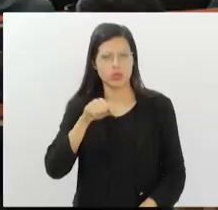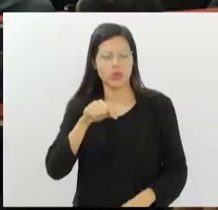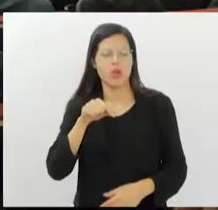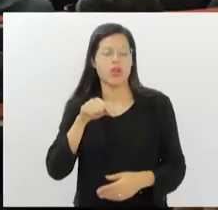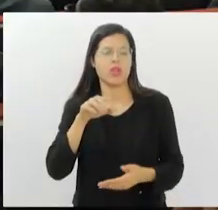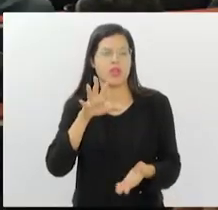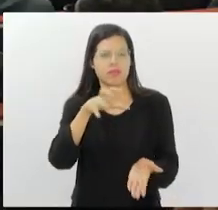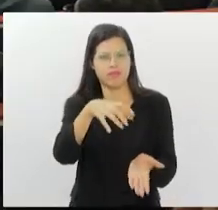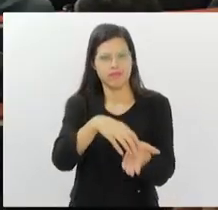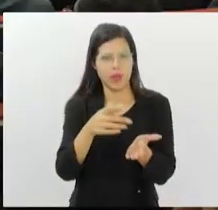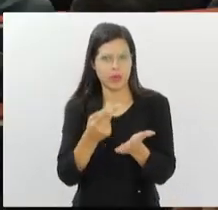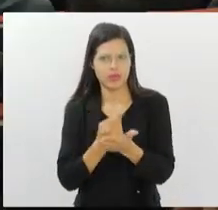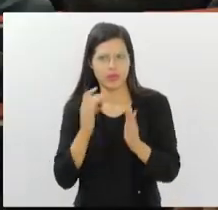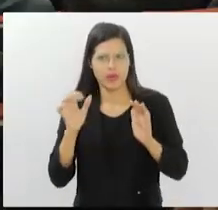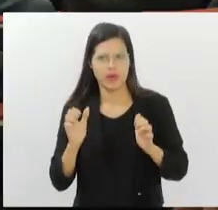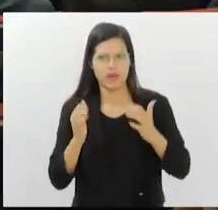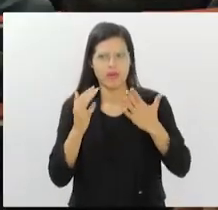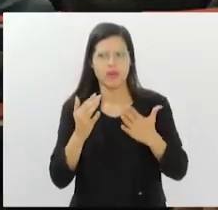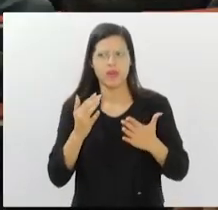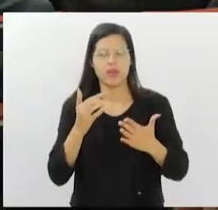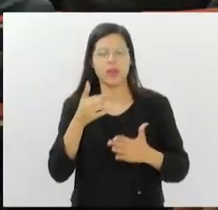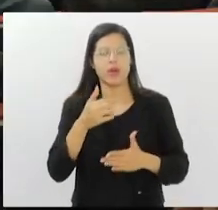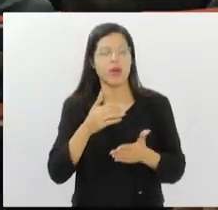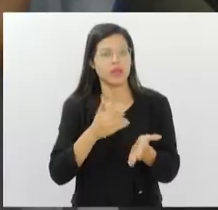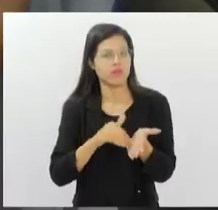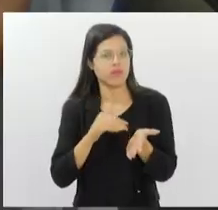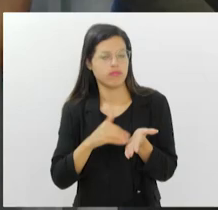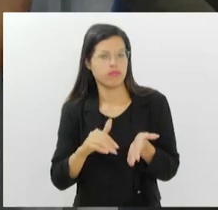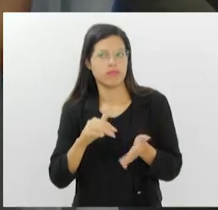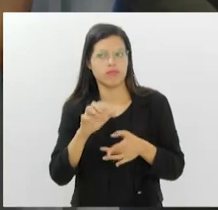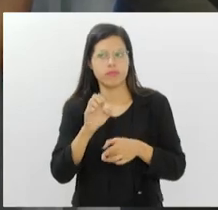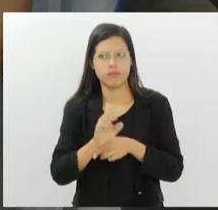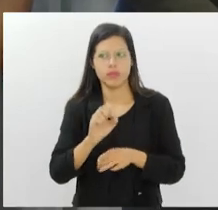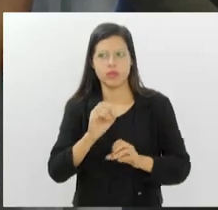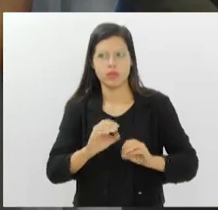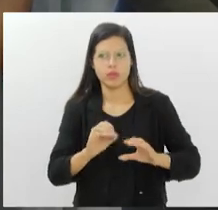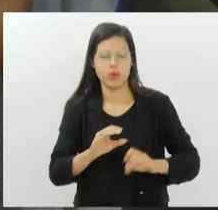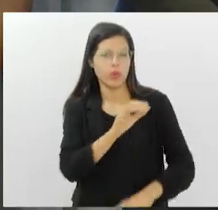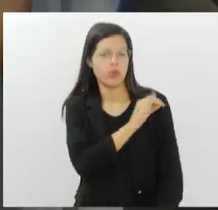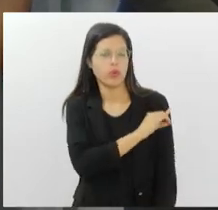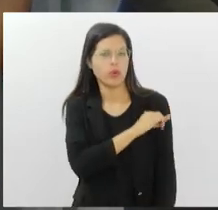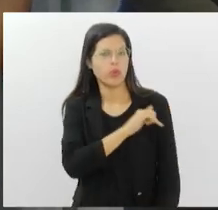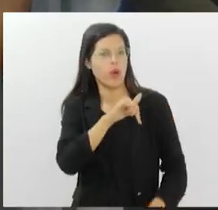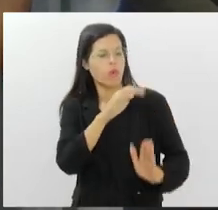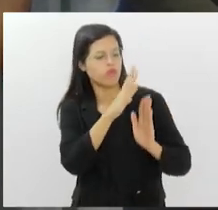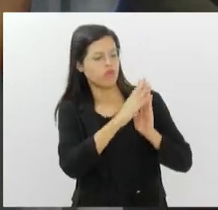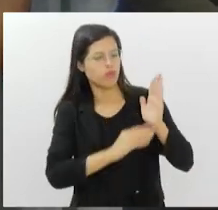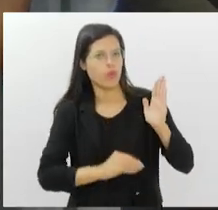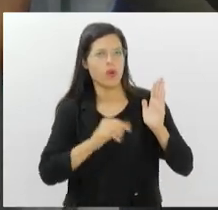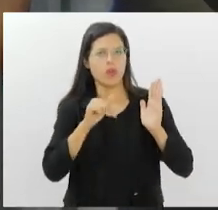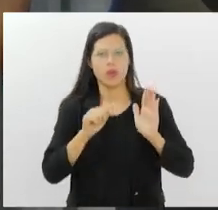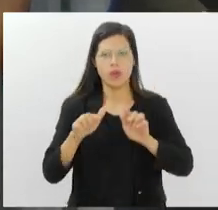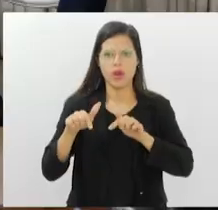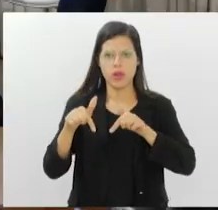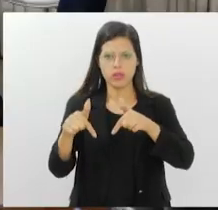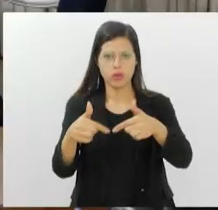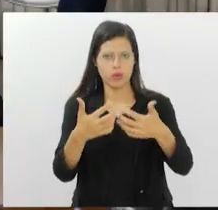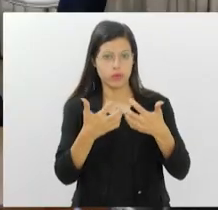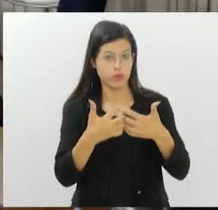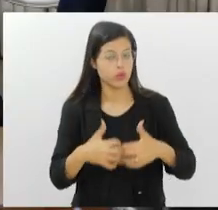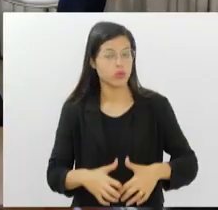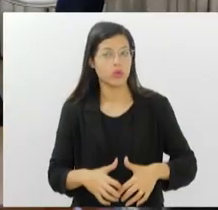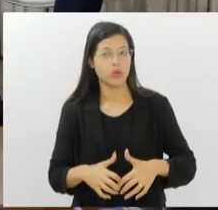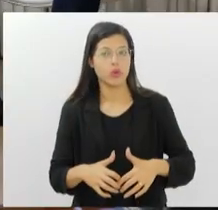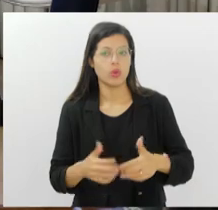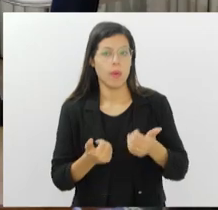Rio. Segundo a secretária estadual de Educação, o Rio de Janeiro é um exemplo no país em ações que deram certo, através